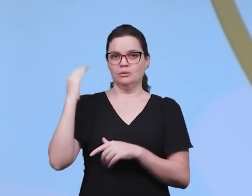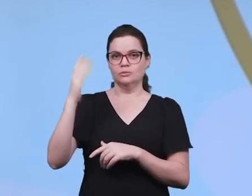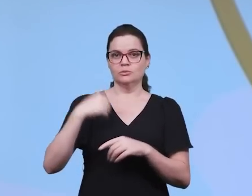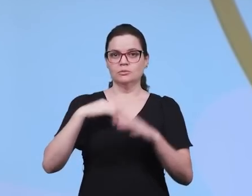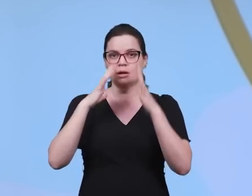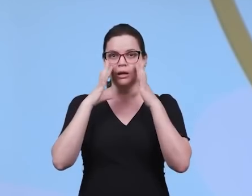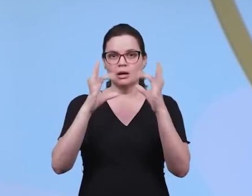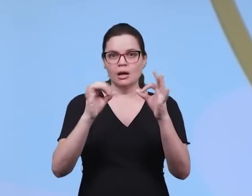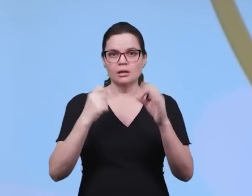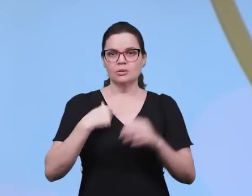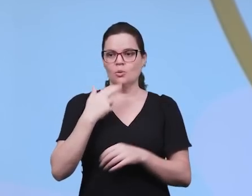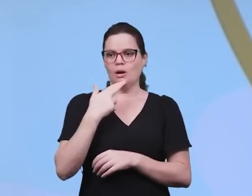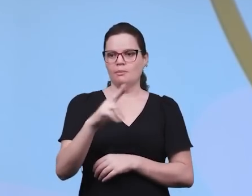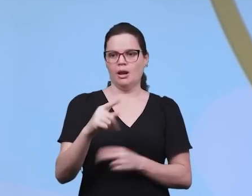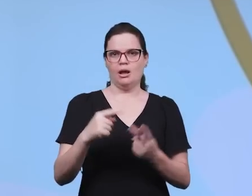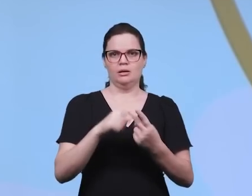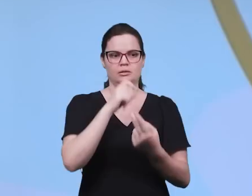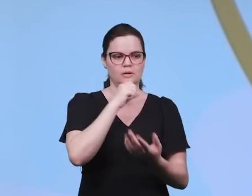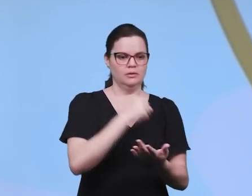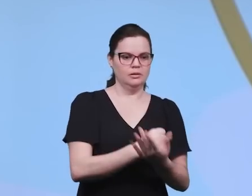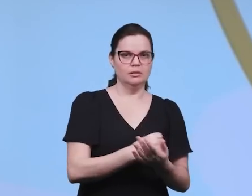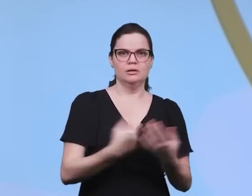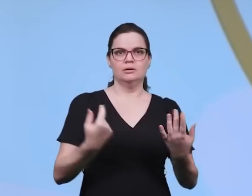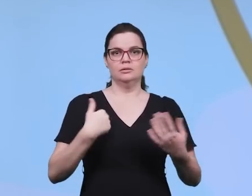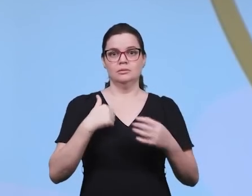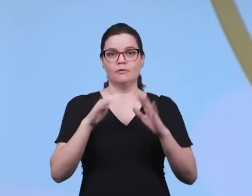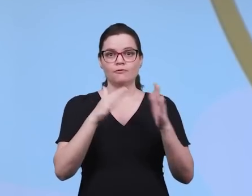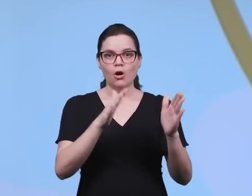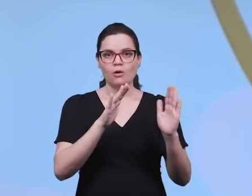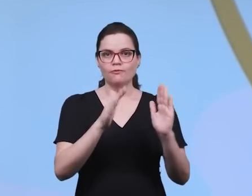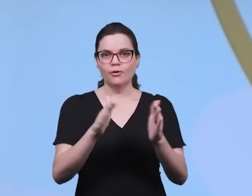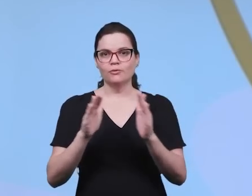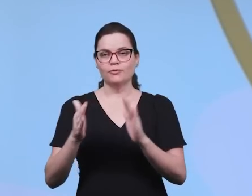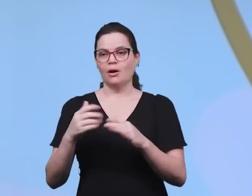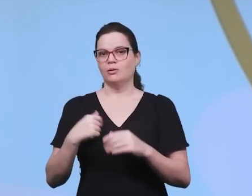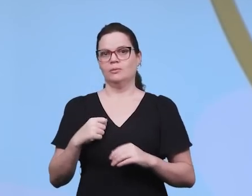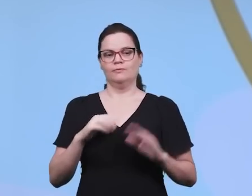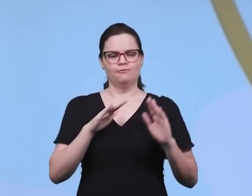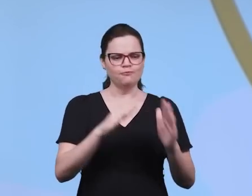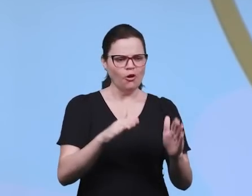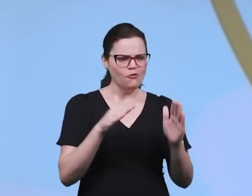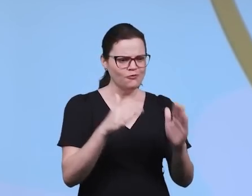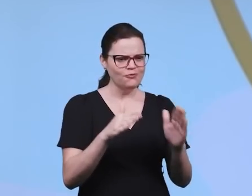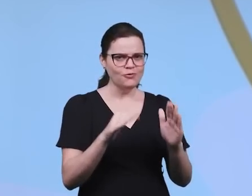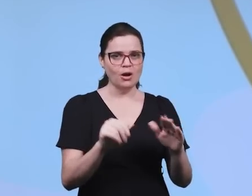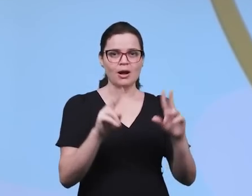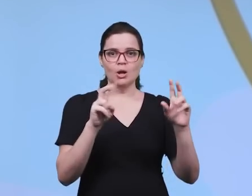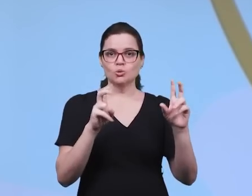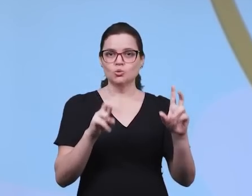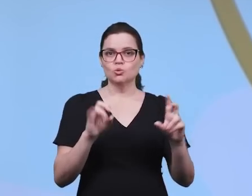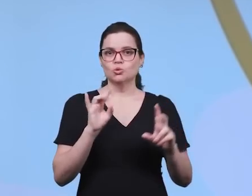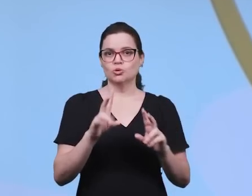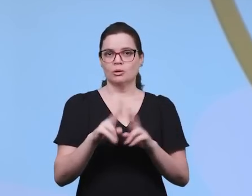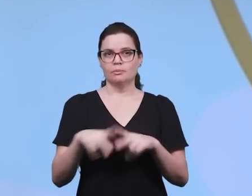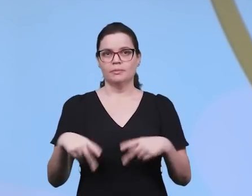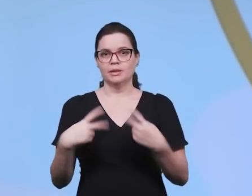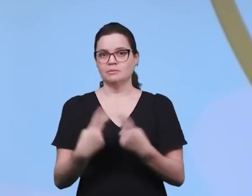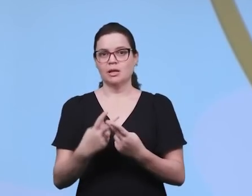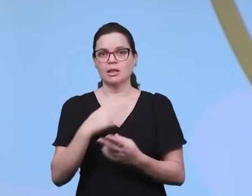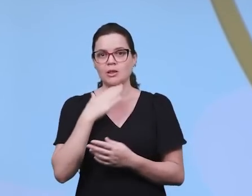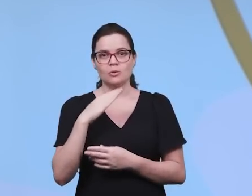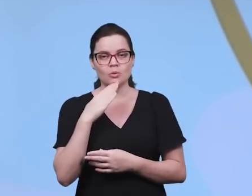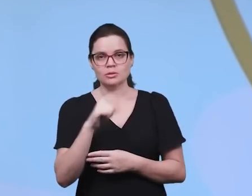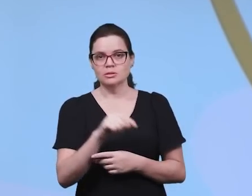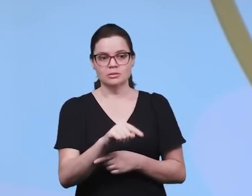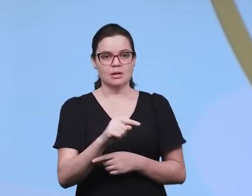às vezes, no hebraico, no Antigo Testamento, ou então um hiperfoco em determinados assuntos que são trazidos pelo presbitério e não conseguem